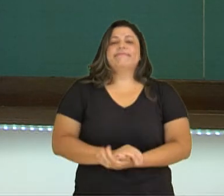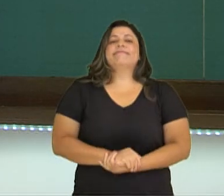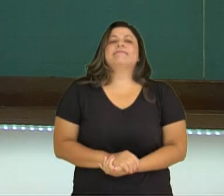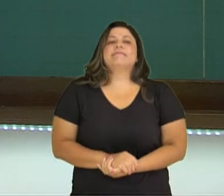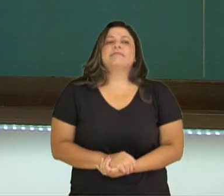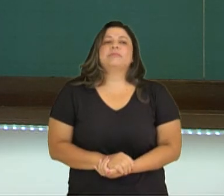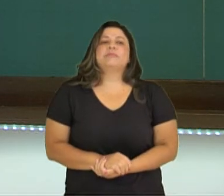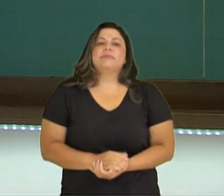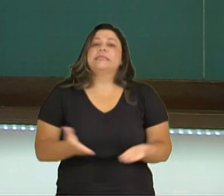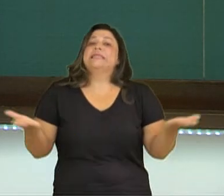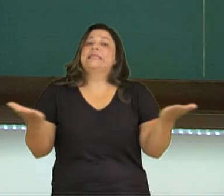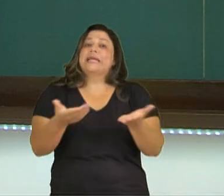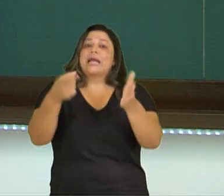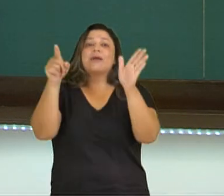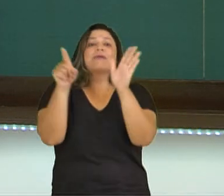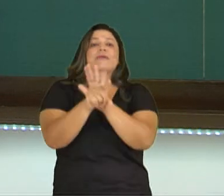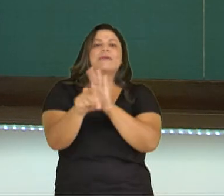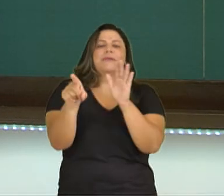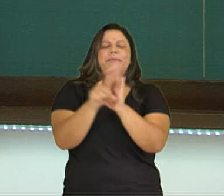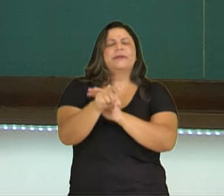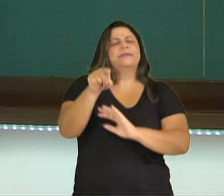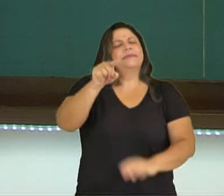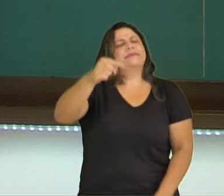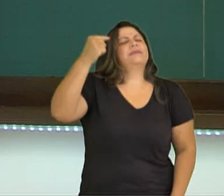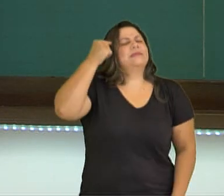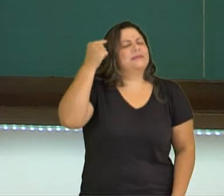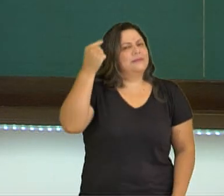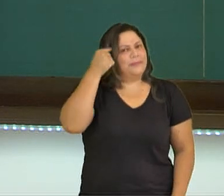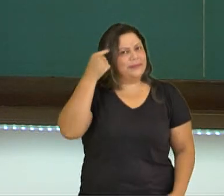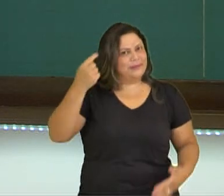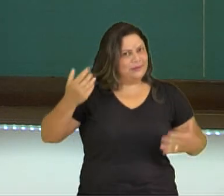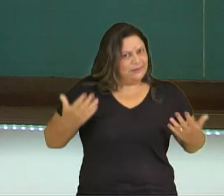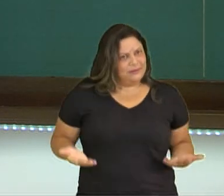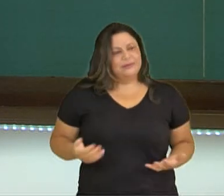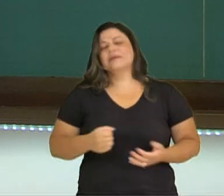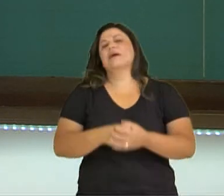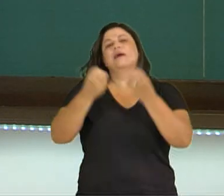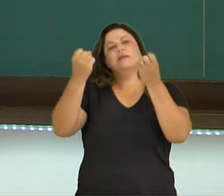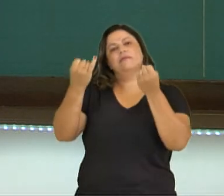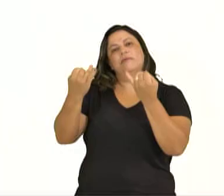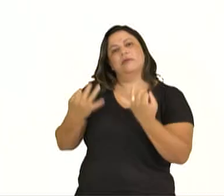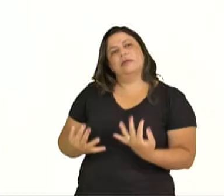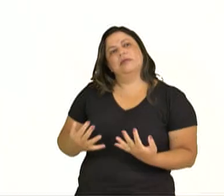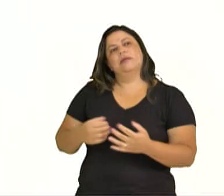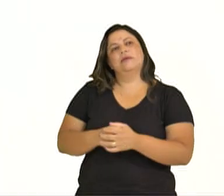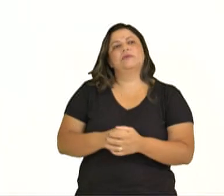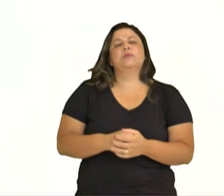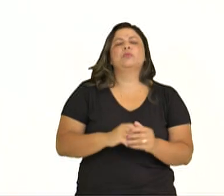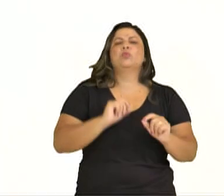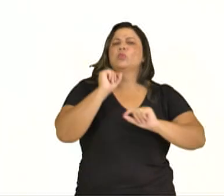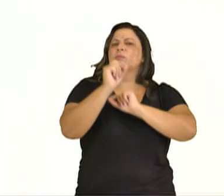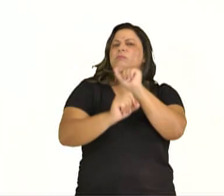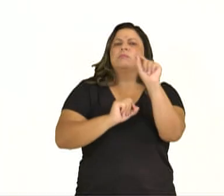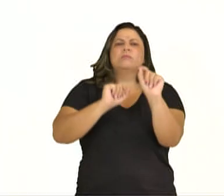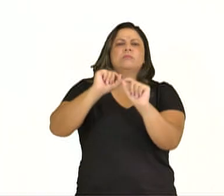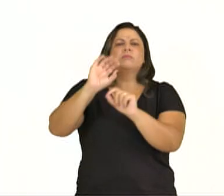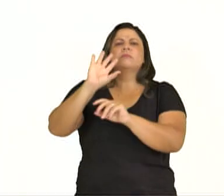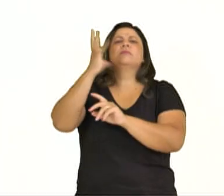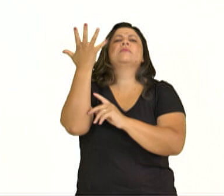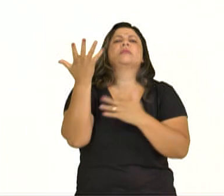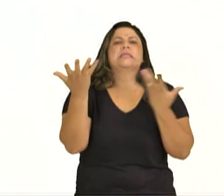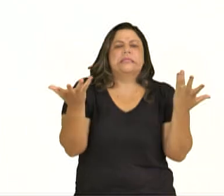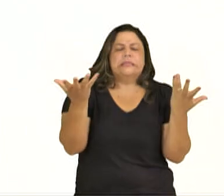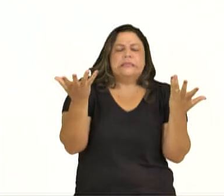E aí, perguntinha ali para vocês pensarem um pouquinho nesta parte que nós falamos, né? Uma das causas das